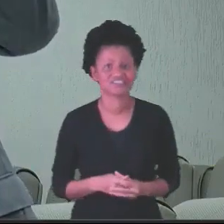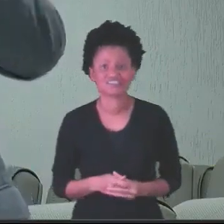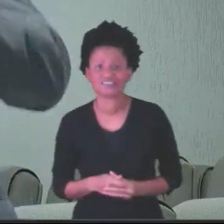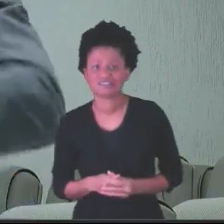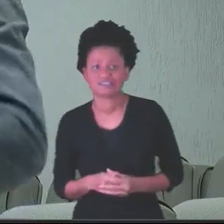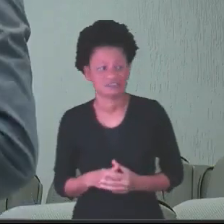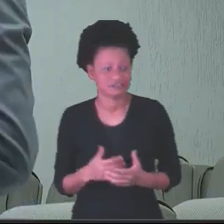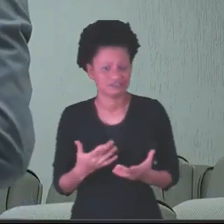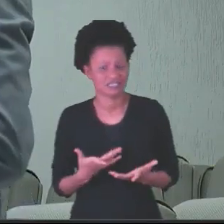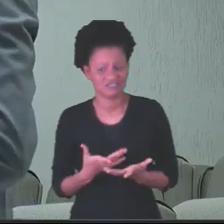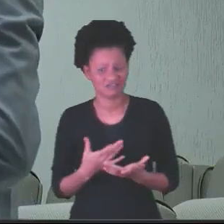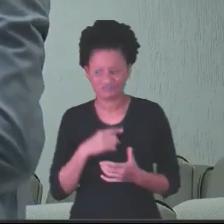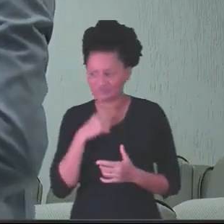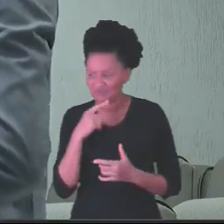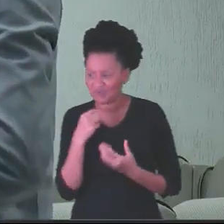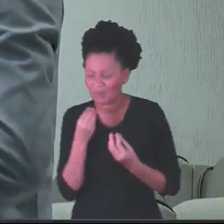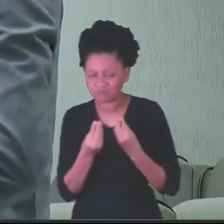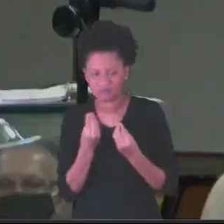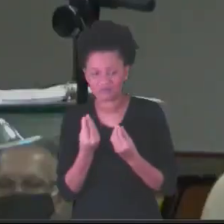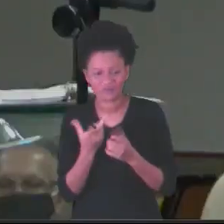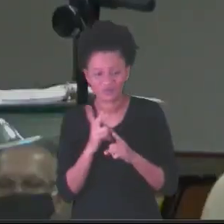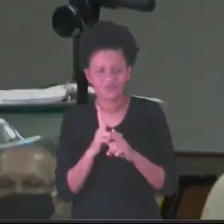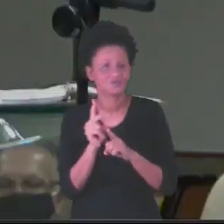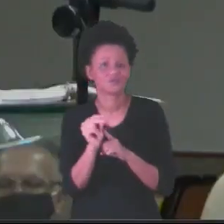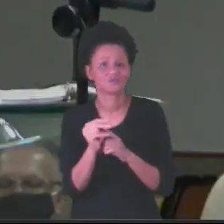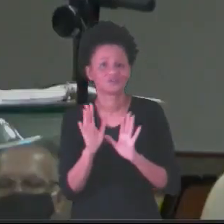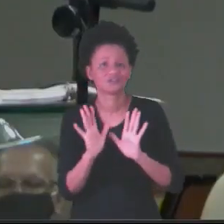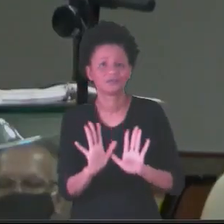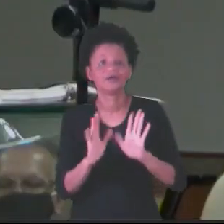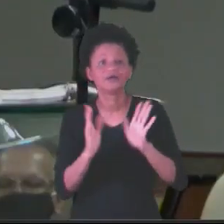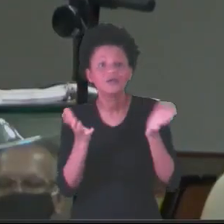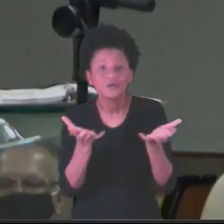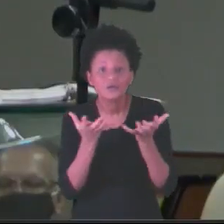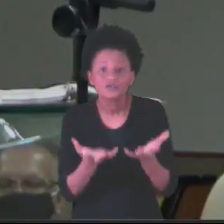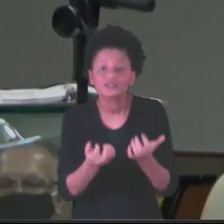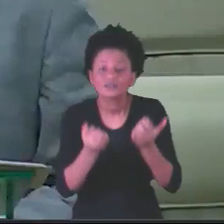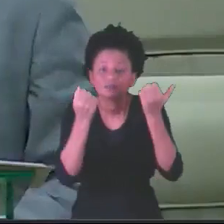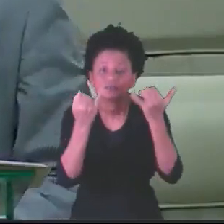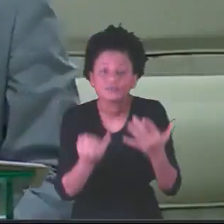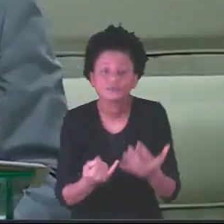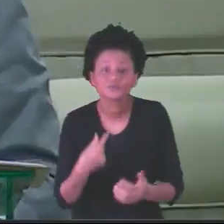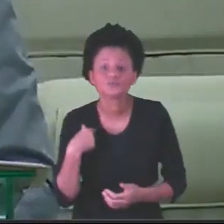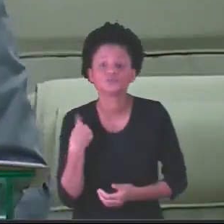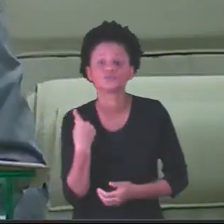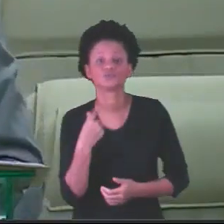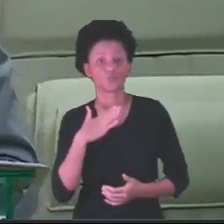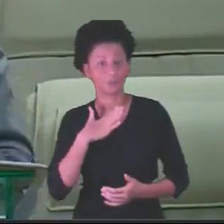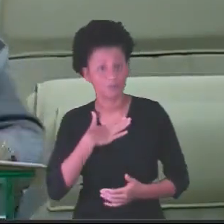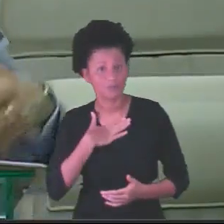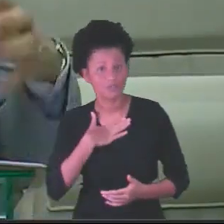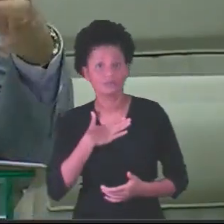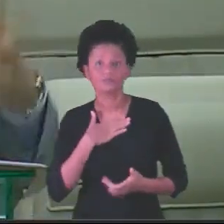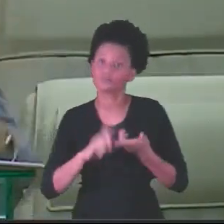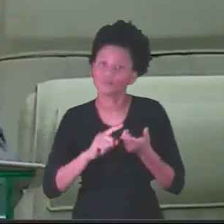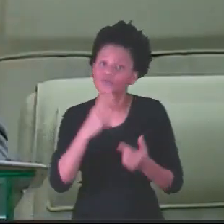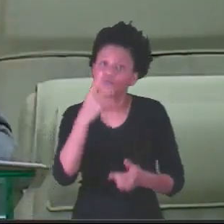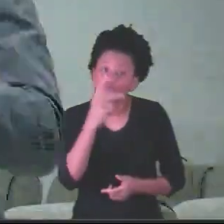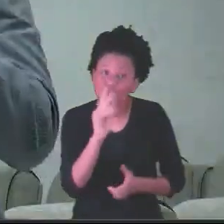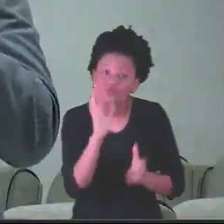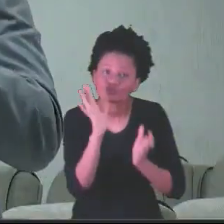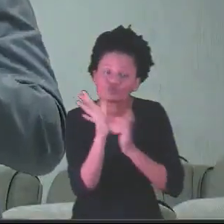passar por isso eu quero dizer nesta noite que o nosso jesus ele está